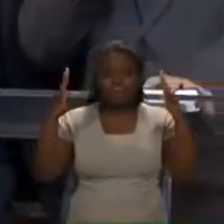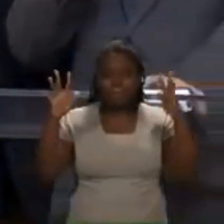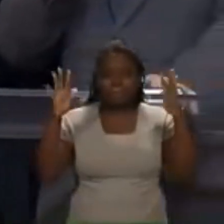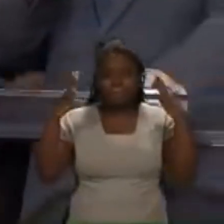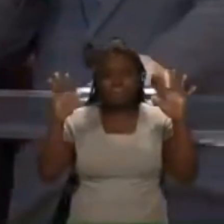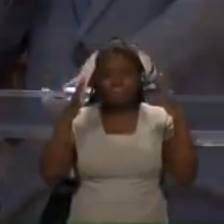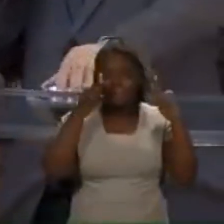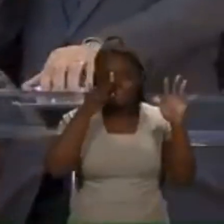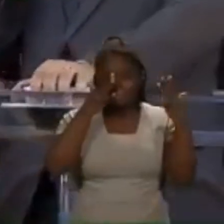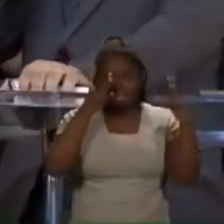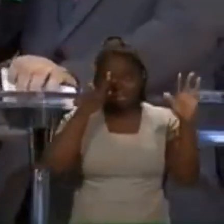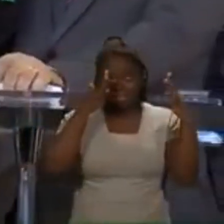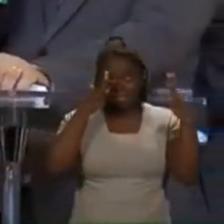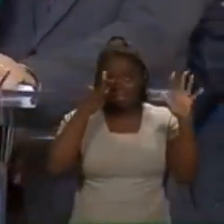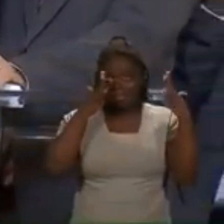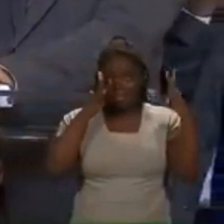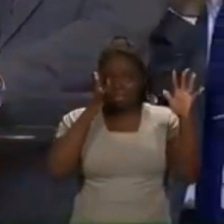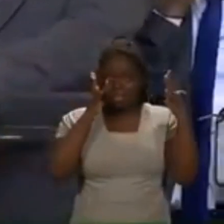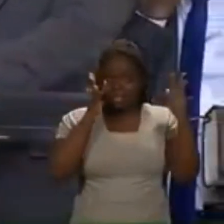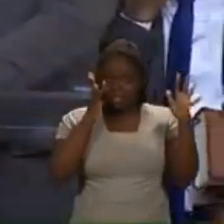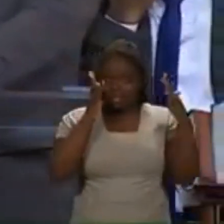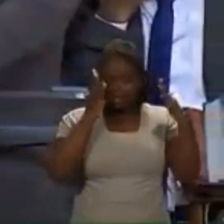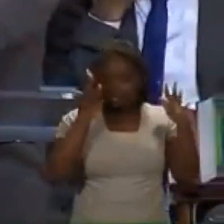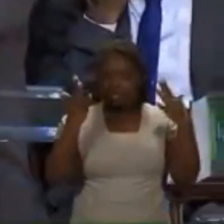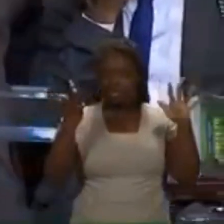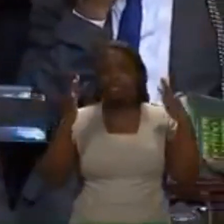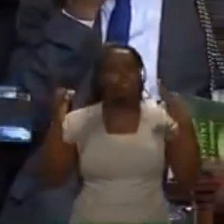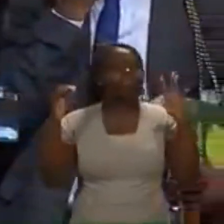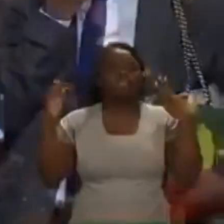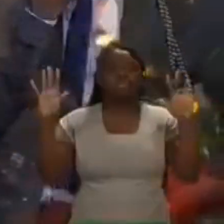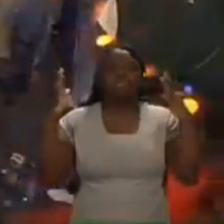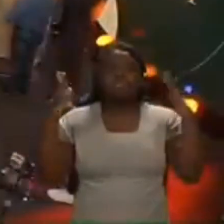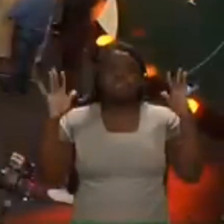Aplauda bem forte o nome de Jesus.